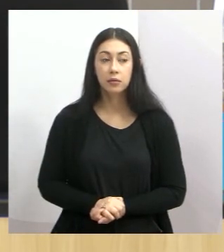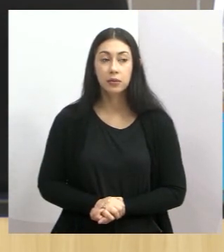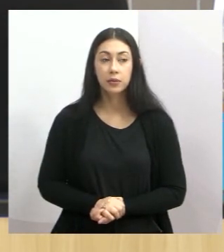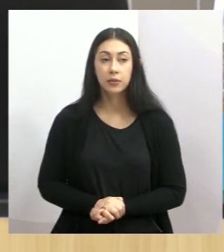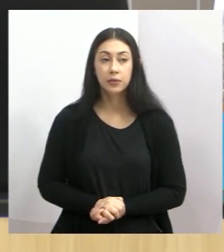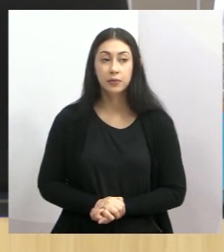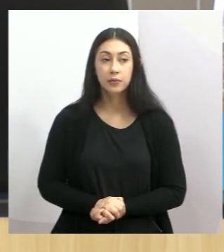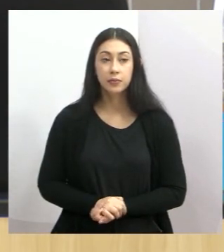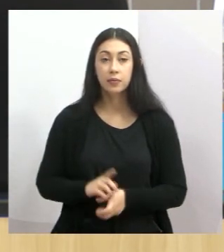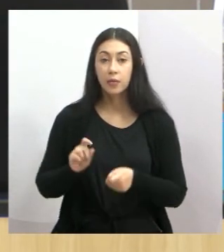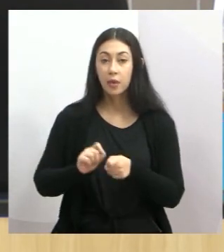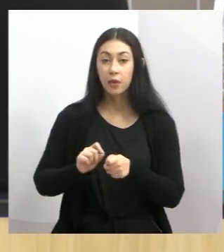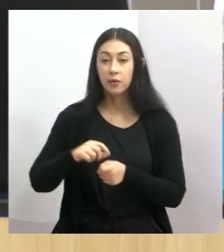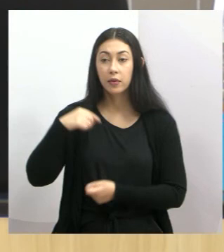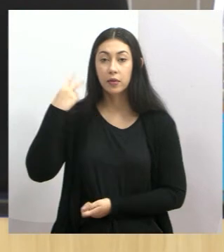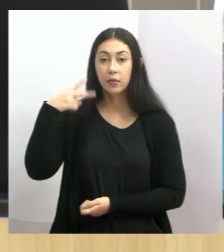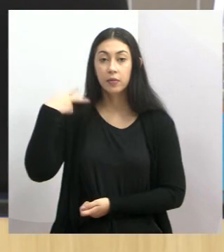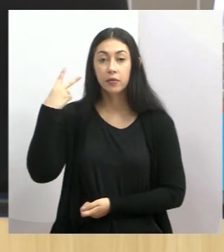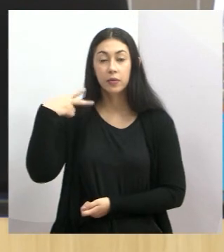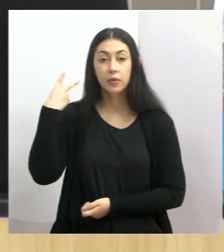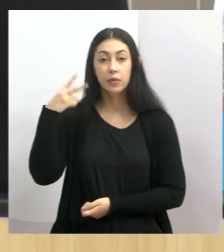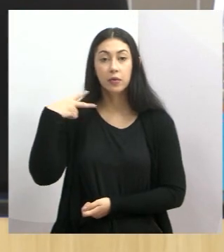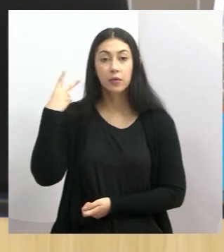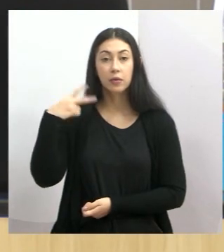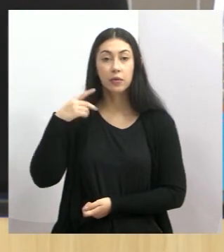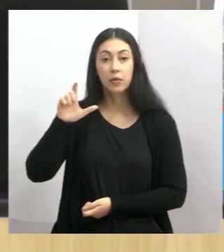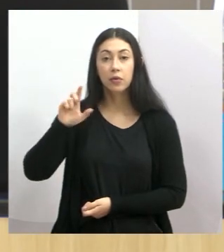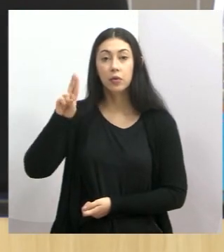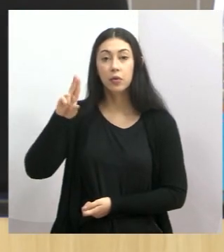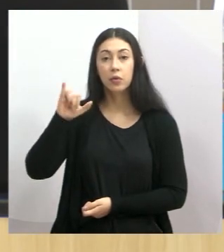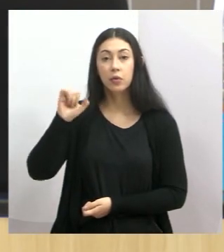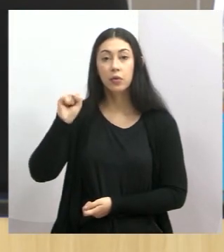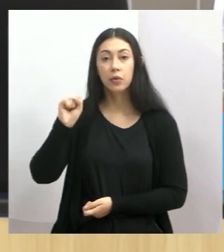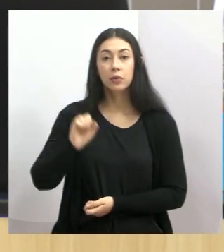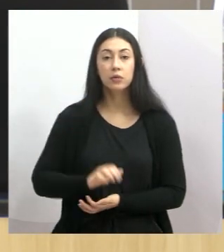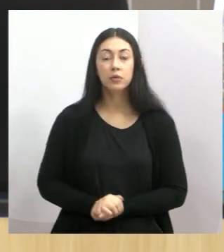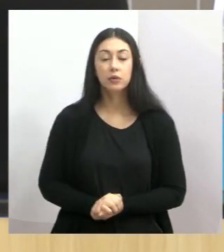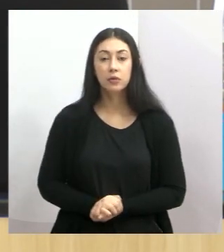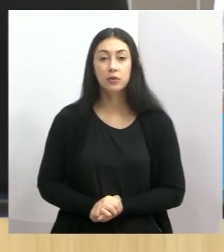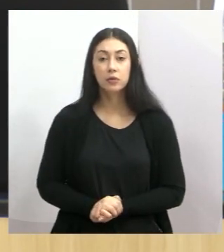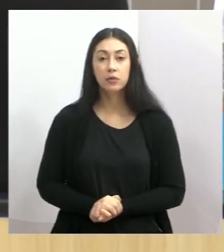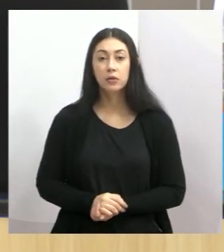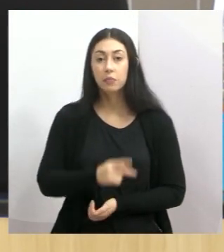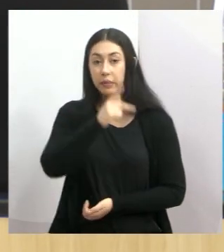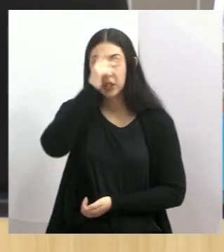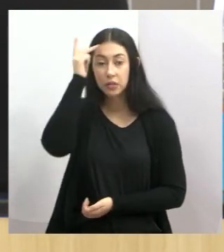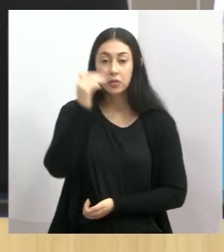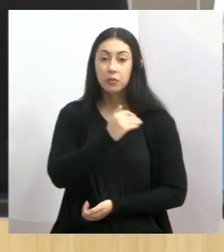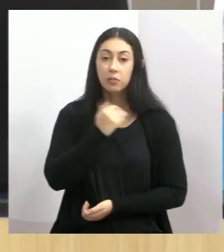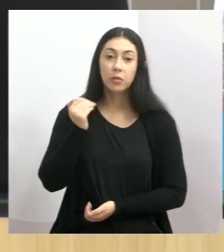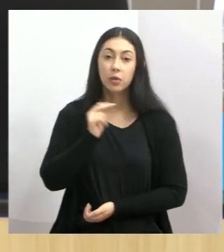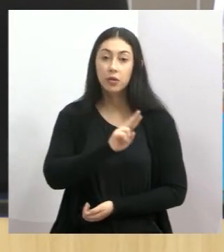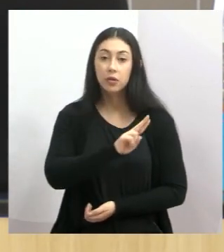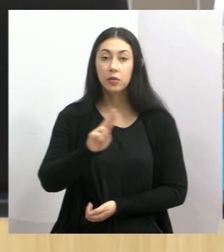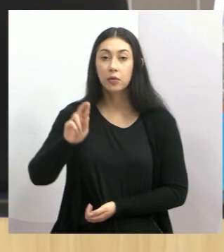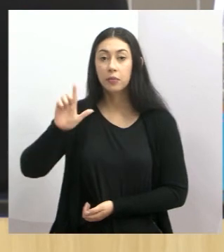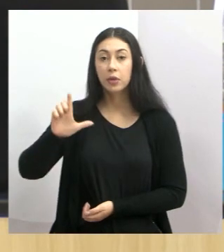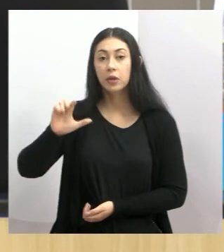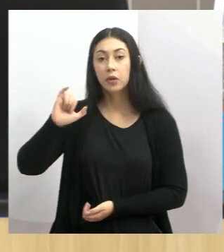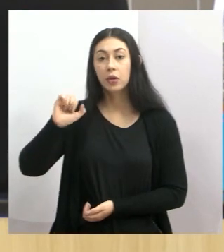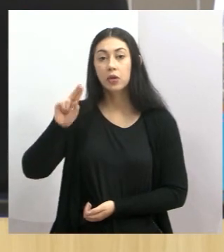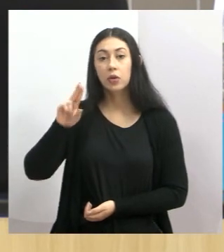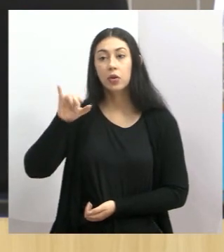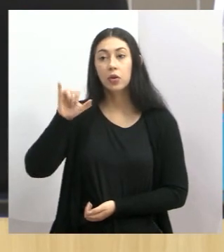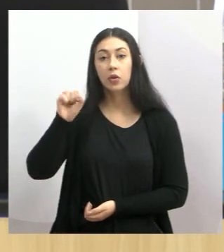Silva voto formulado pelo Vereador Luiz Flávio voto de pesar pelo falecimento de Luiz